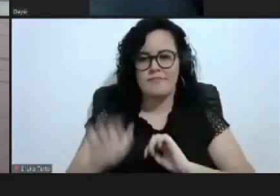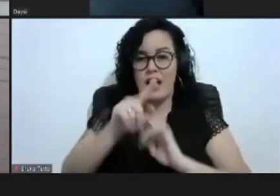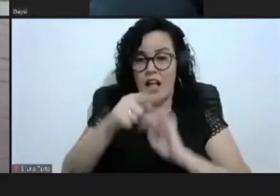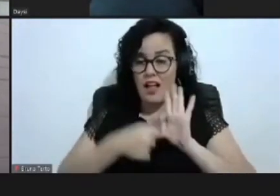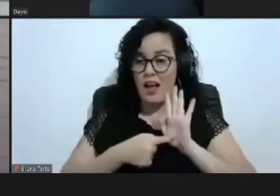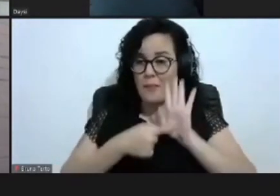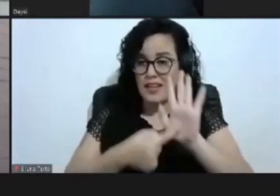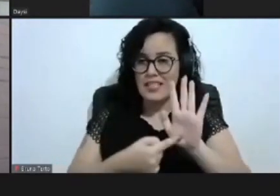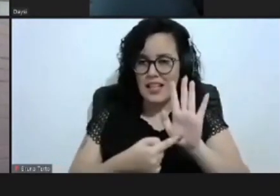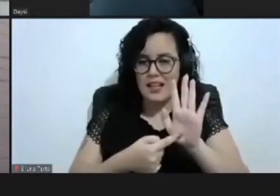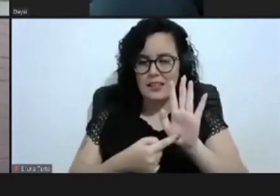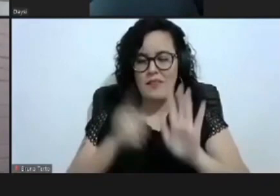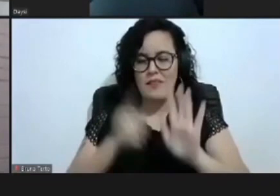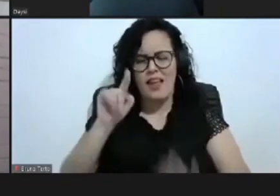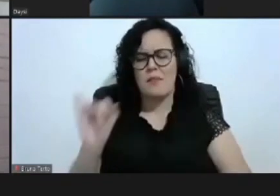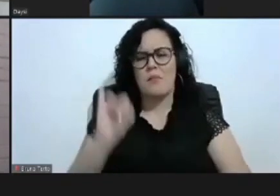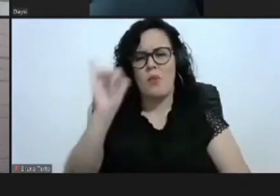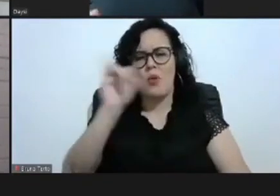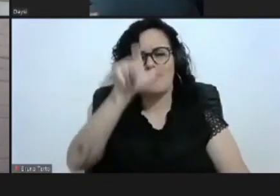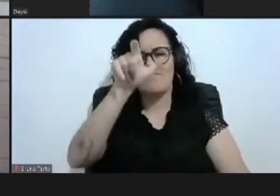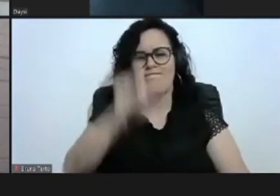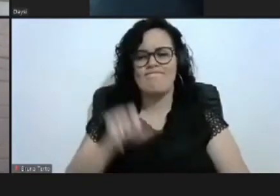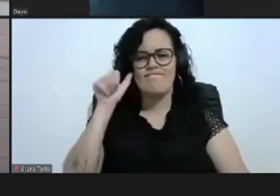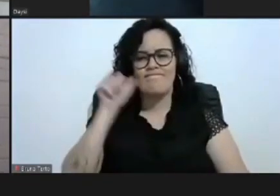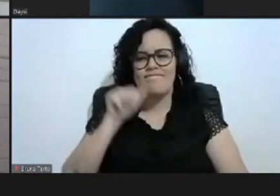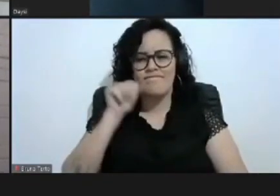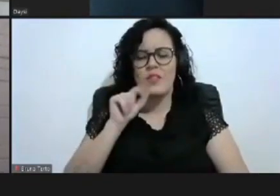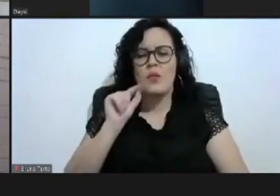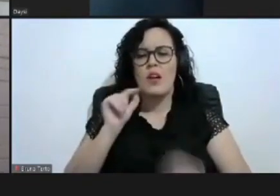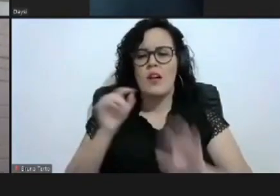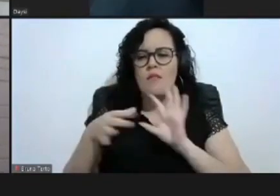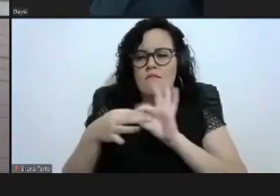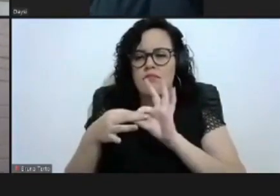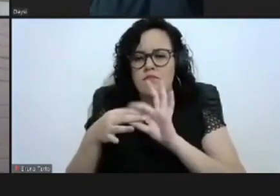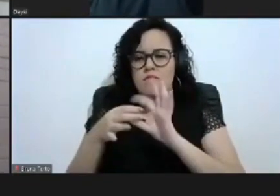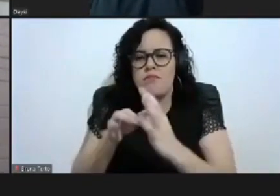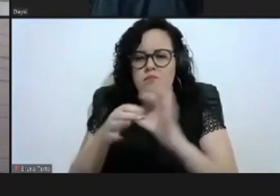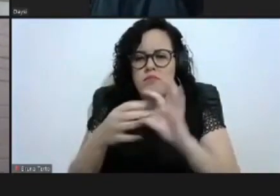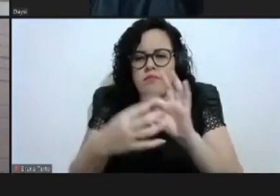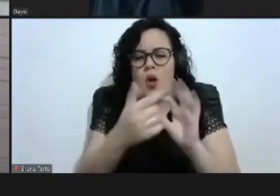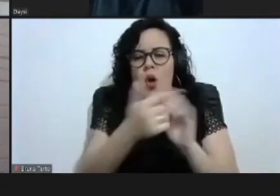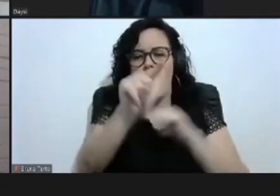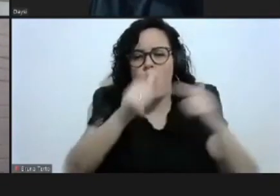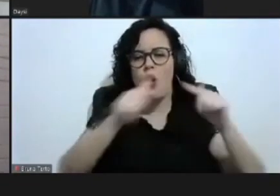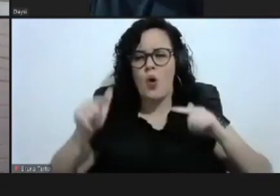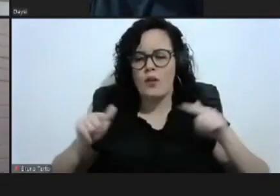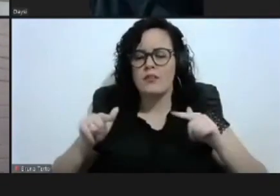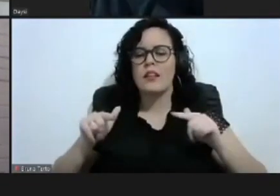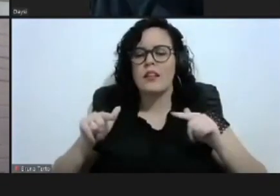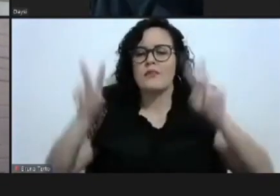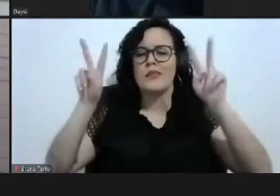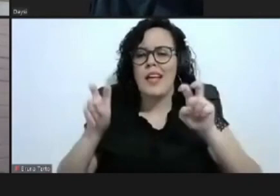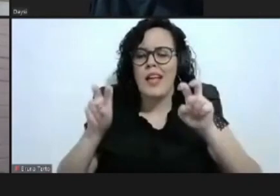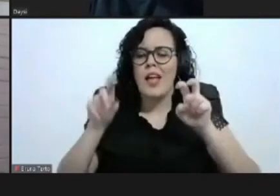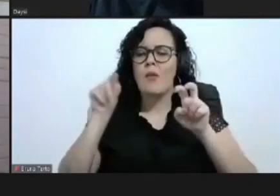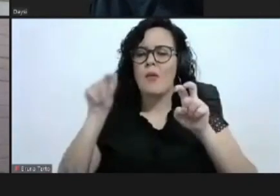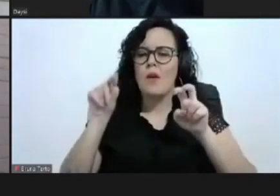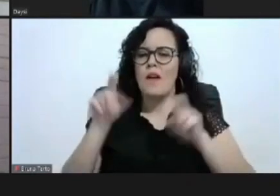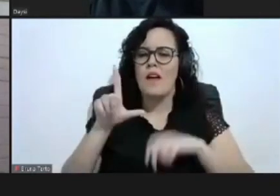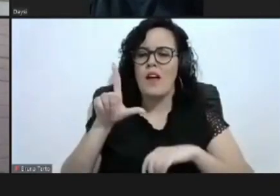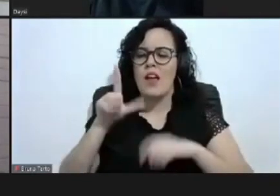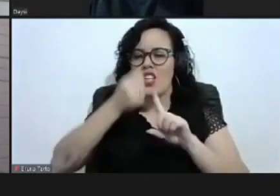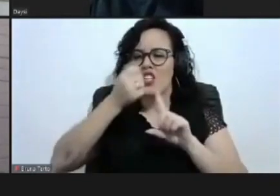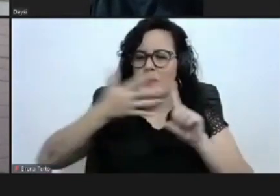que tem um papel importante amarrando outras mostras, na temática LGBT, na